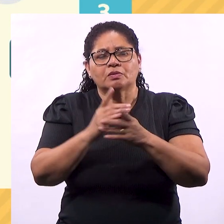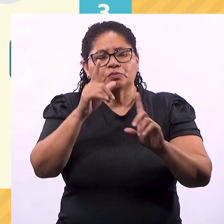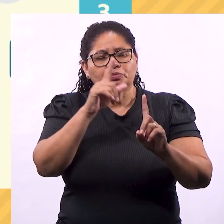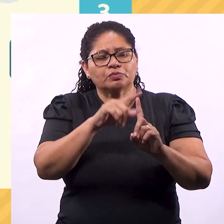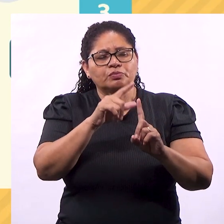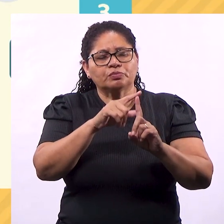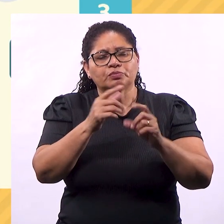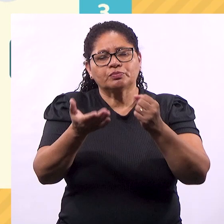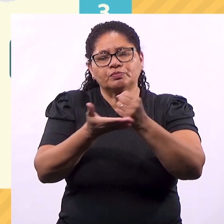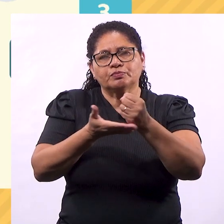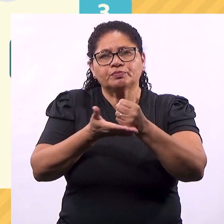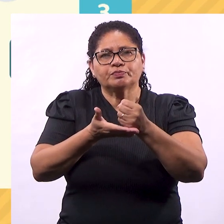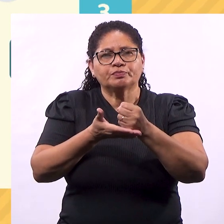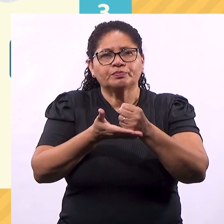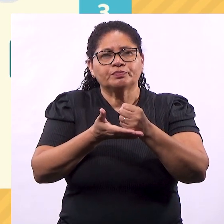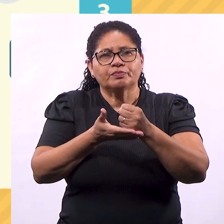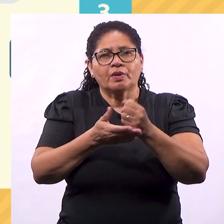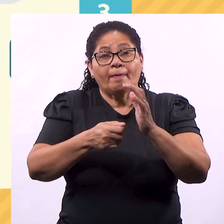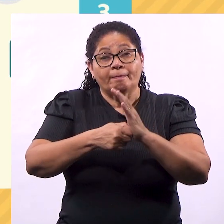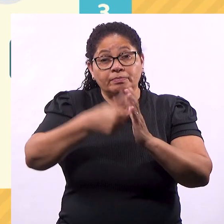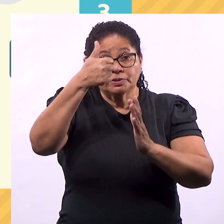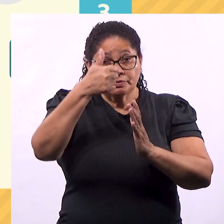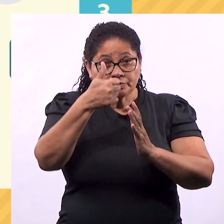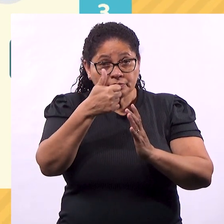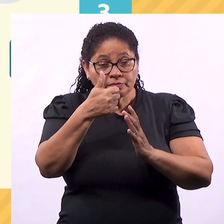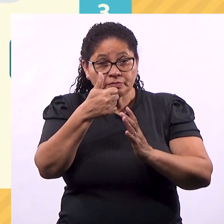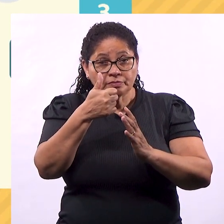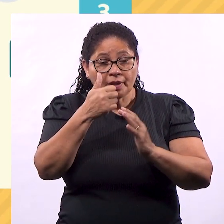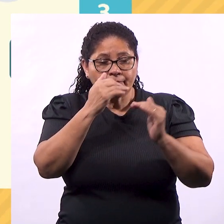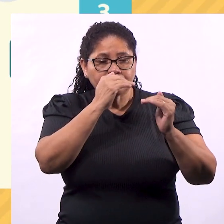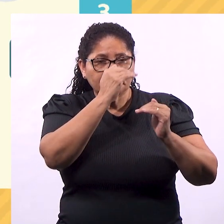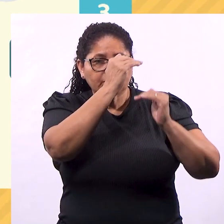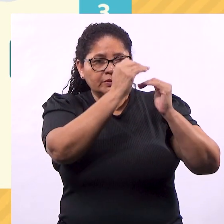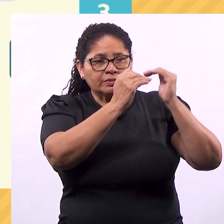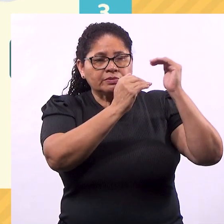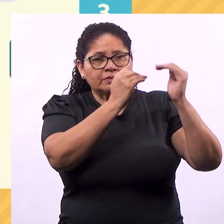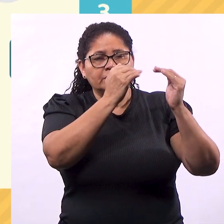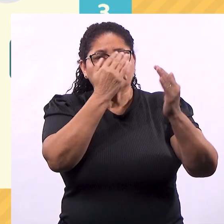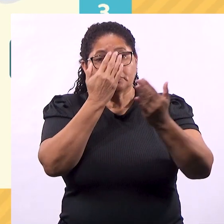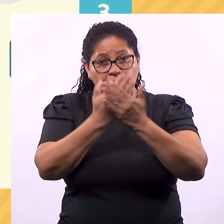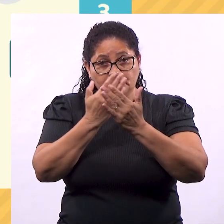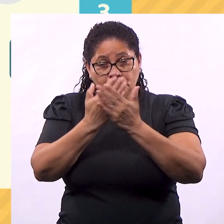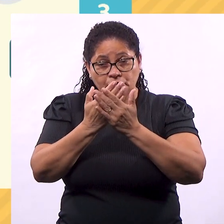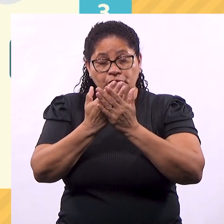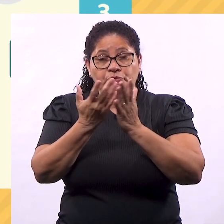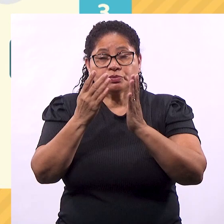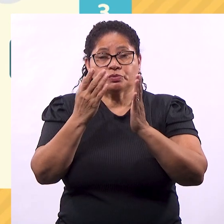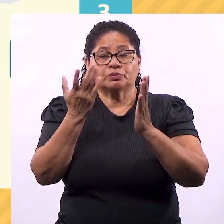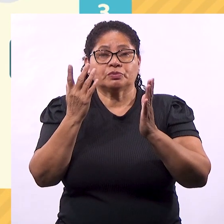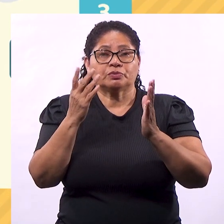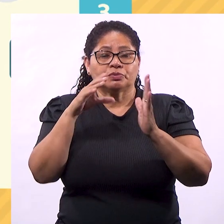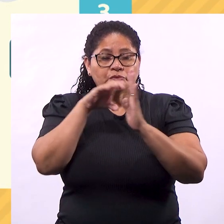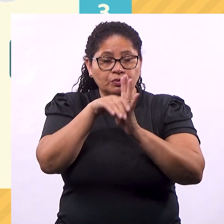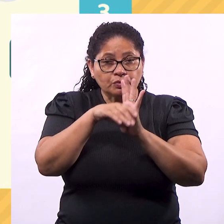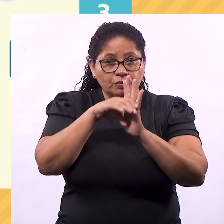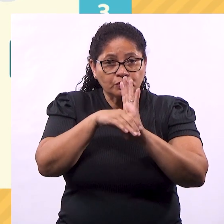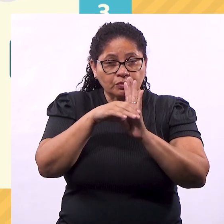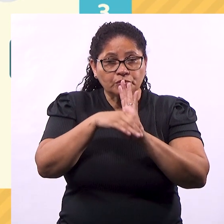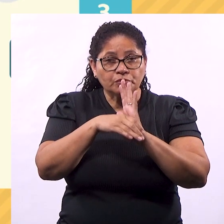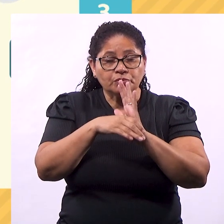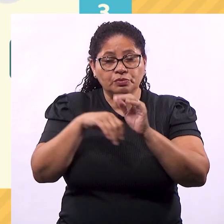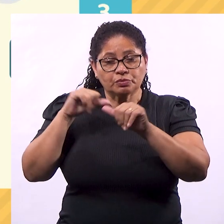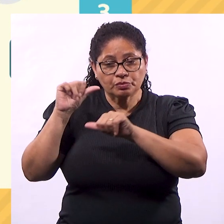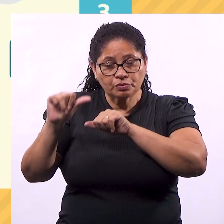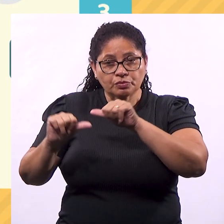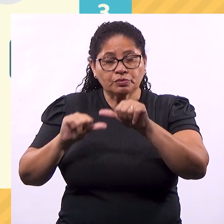alguns tipos básicos uma das primeiras para construir aí o seu roteiro conceitual é compreender o